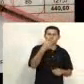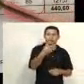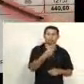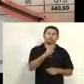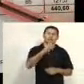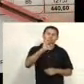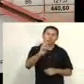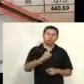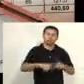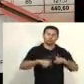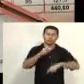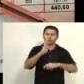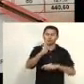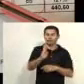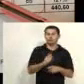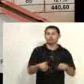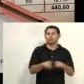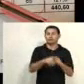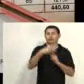62,50, um produto B,